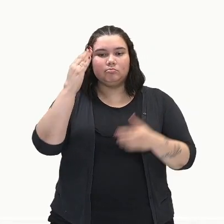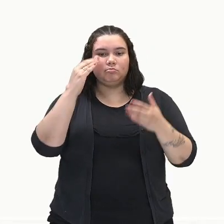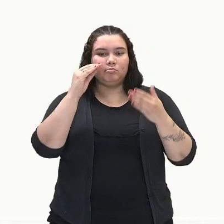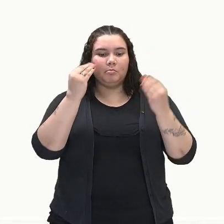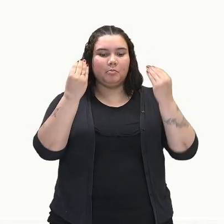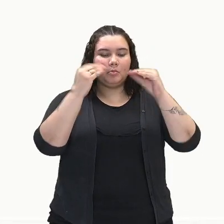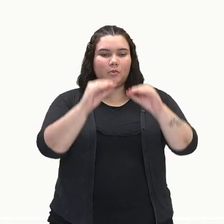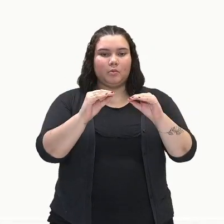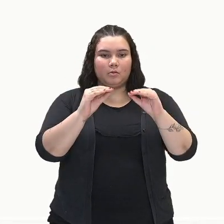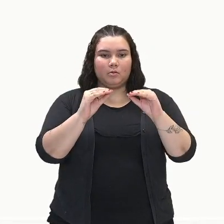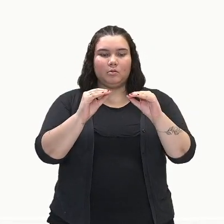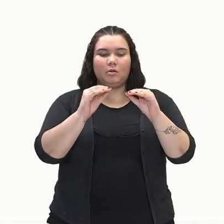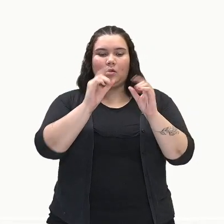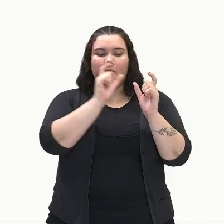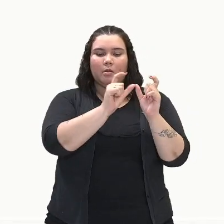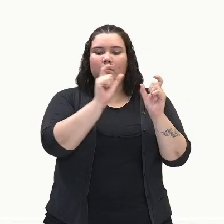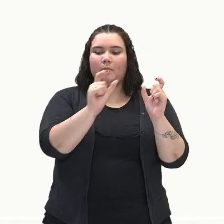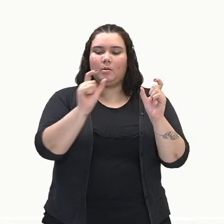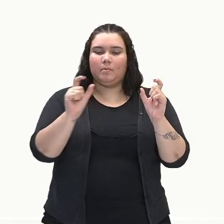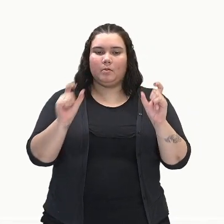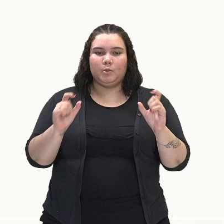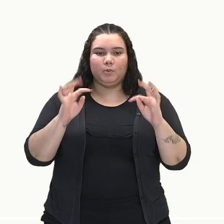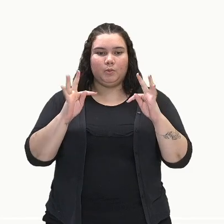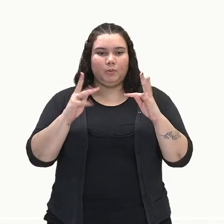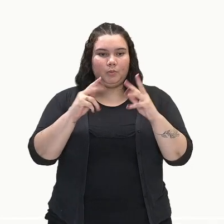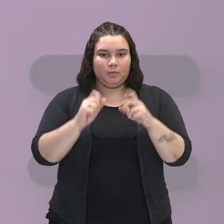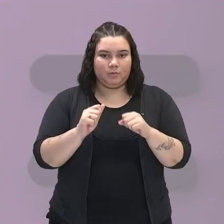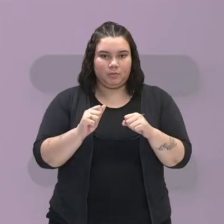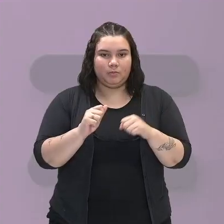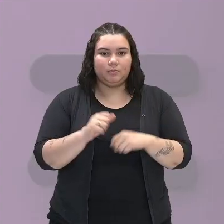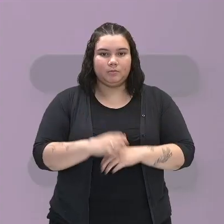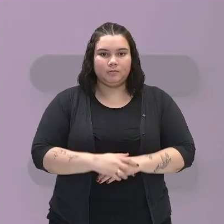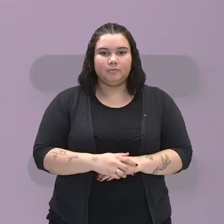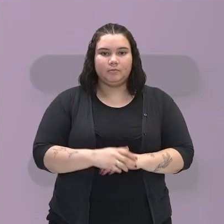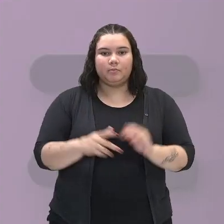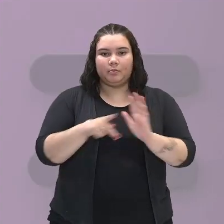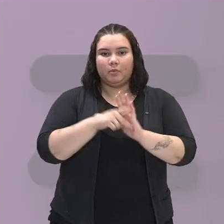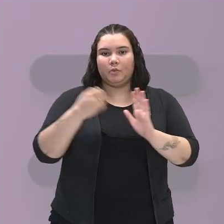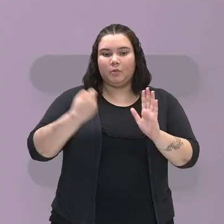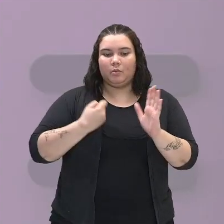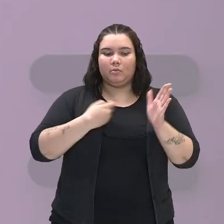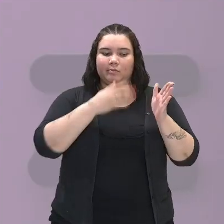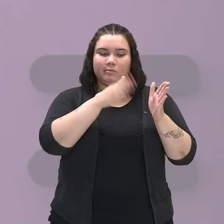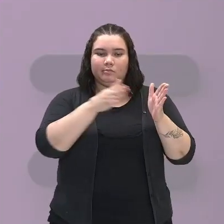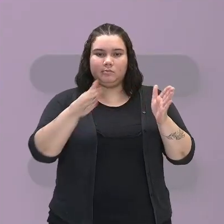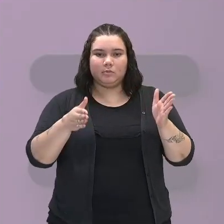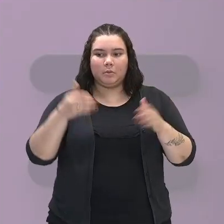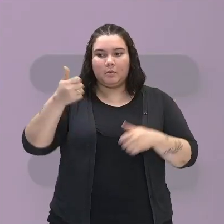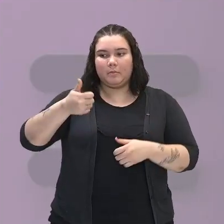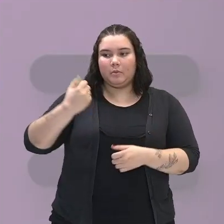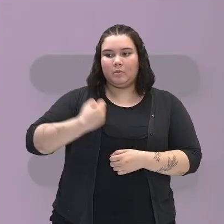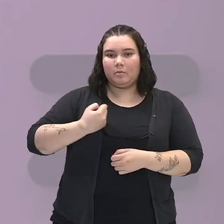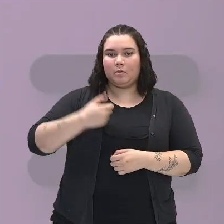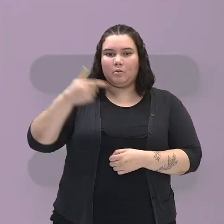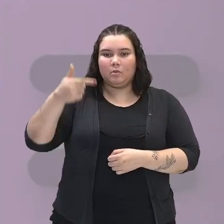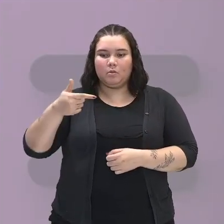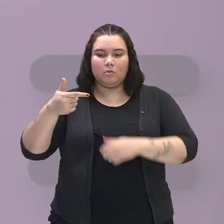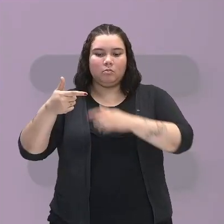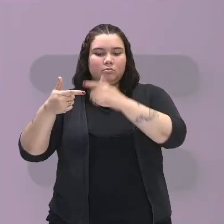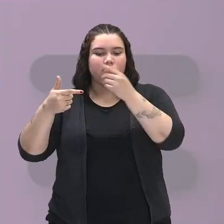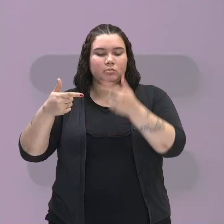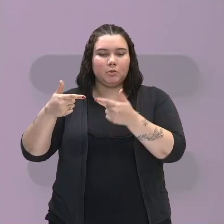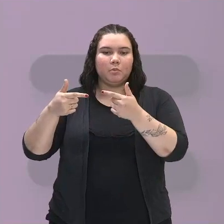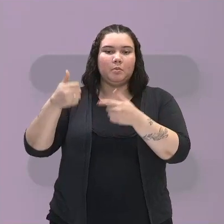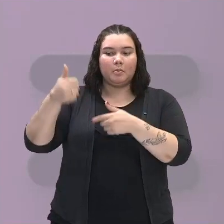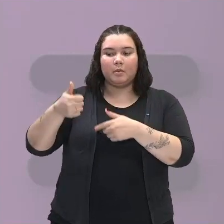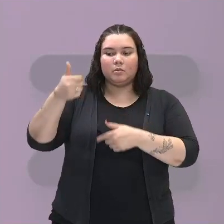escrever todos os termos da minha sequência numérica. Já que o primeiro é 2, então eu vou escrever o segundo, o